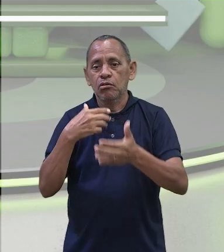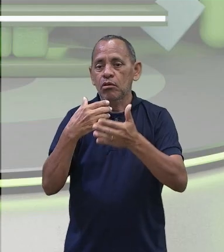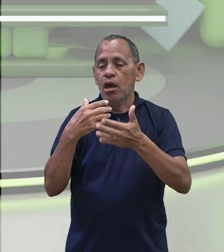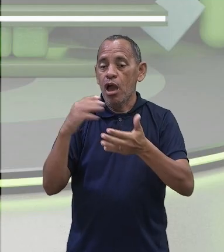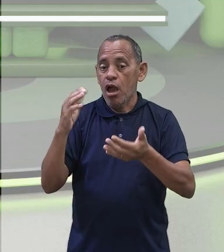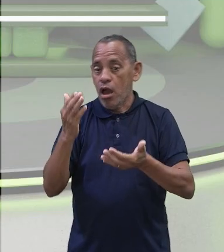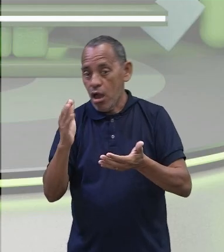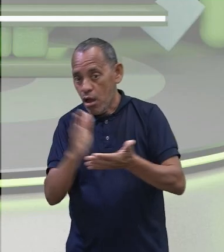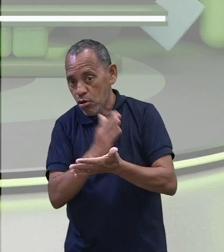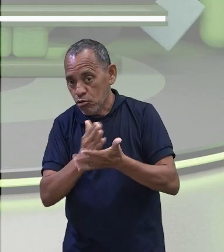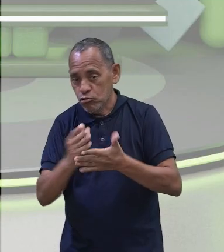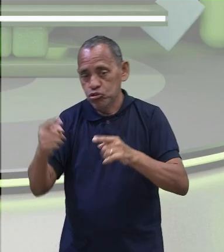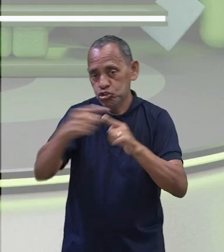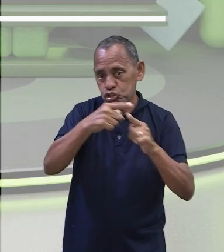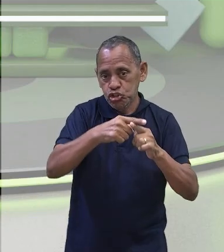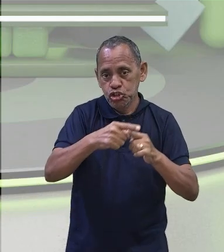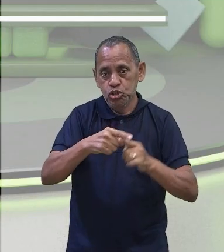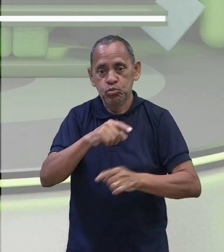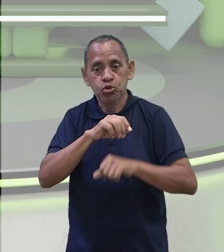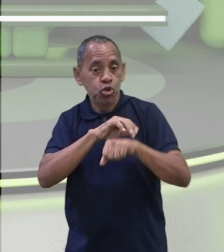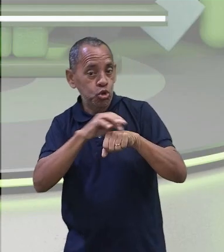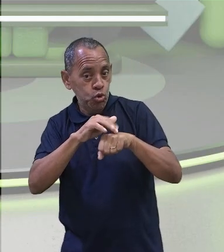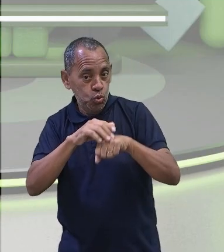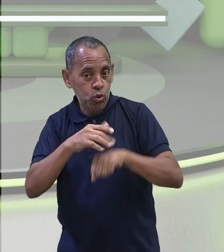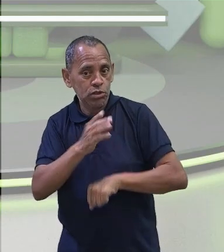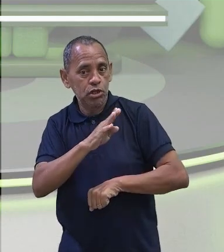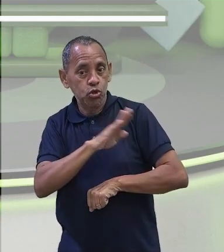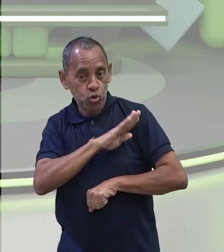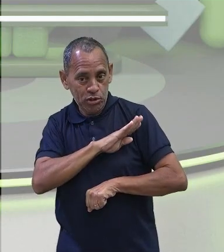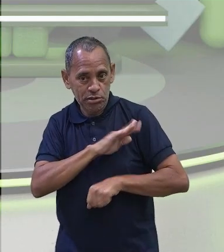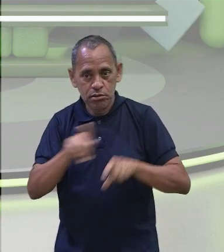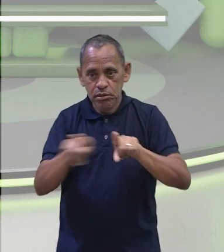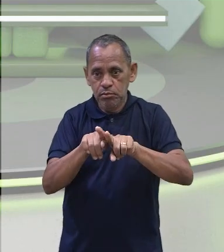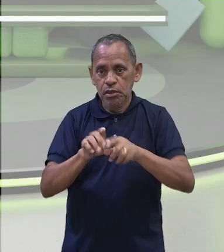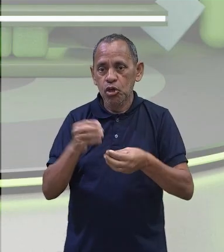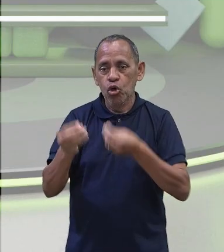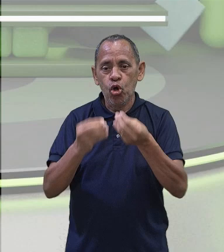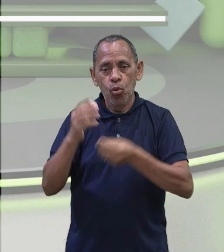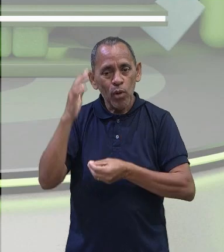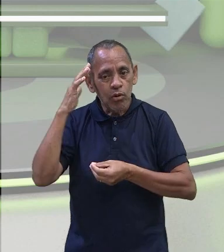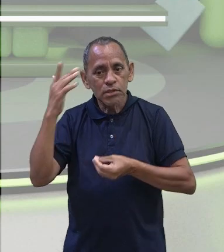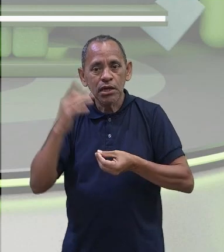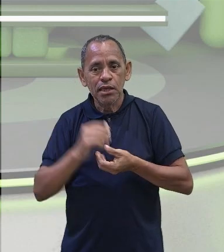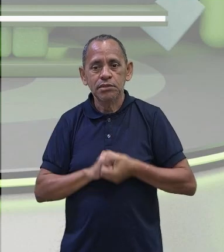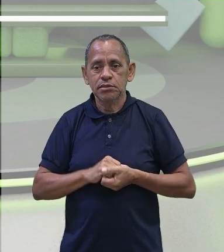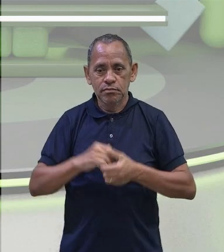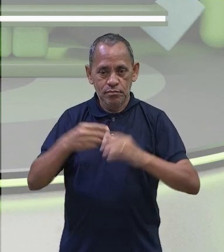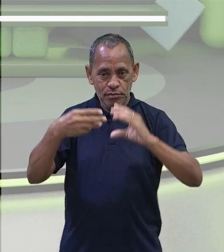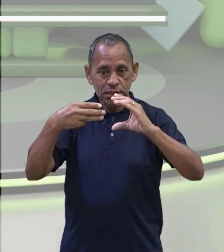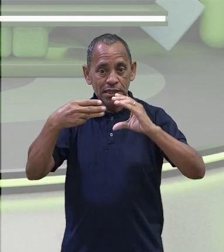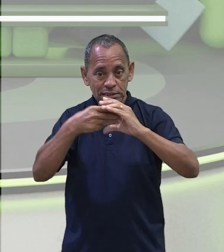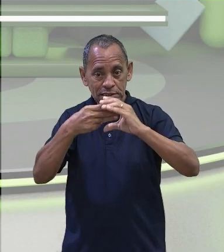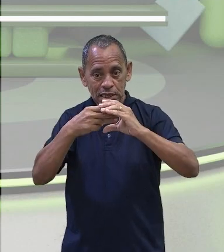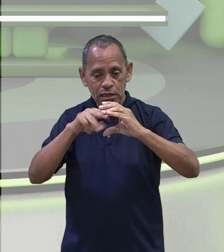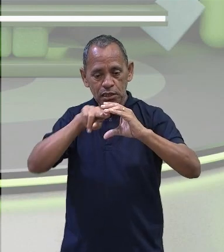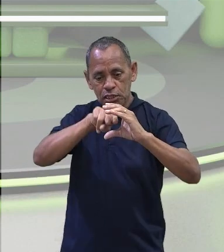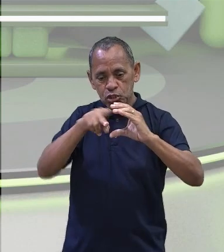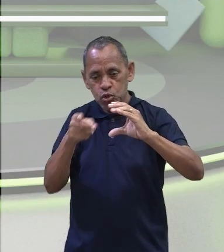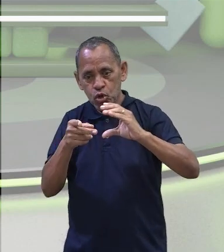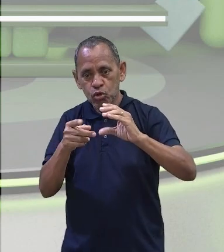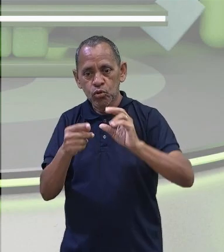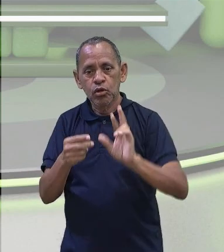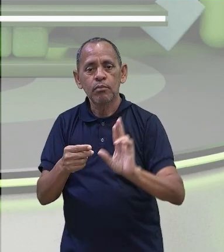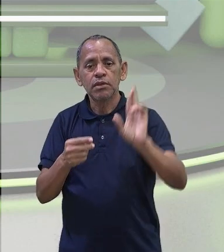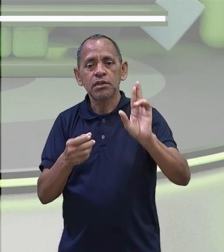cardíaca, entre outras aplicações. Vamos ver como funciona, então, essa questão da célula-tronco? Vejam só aí